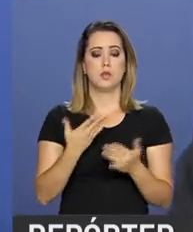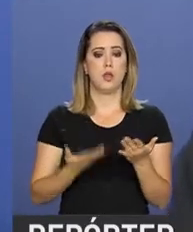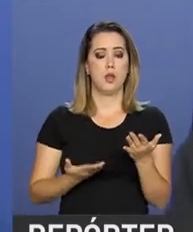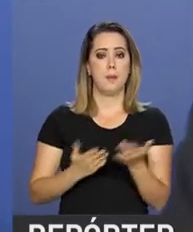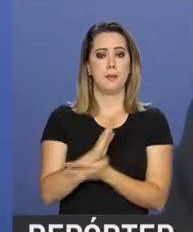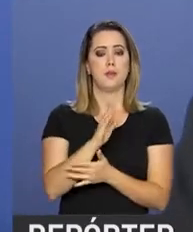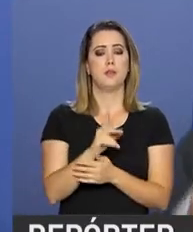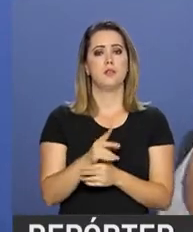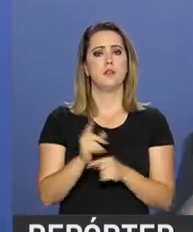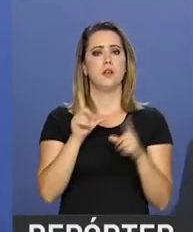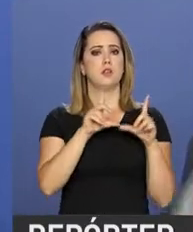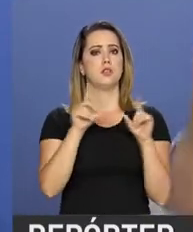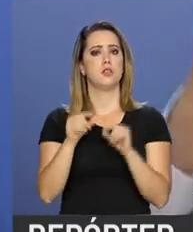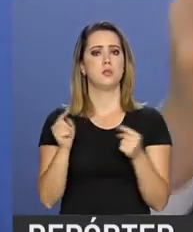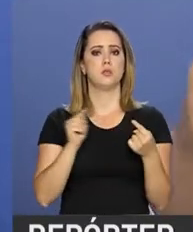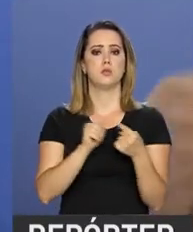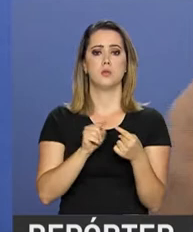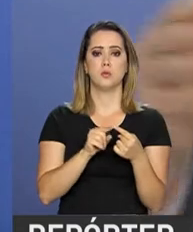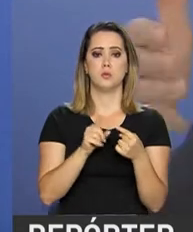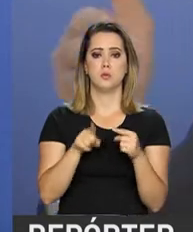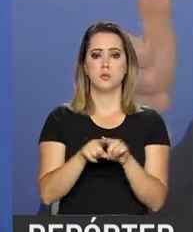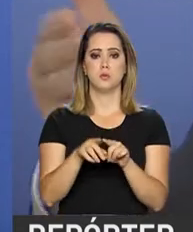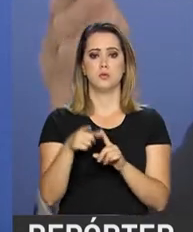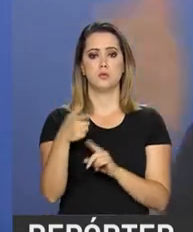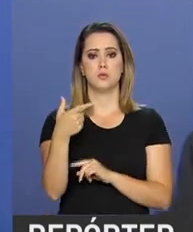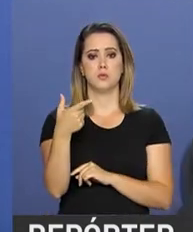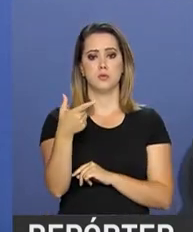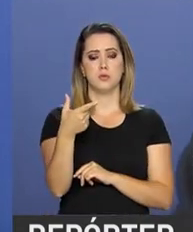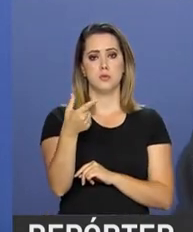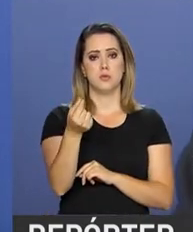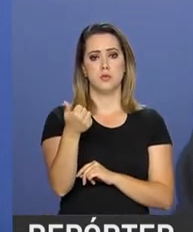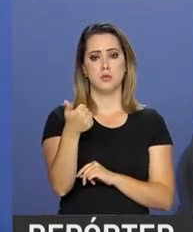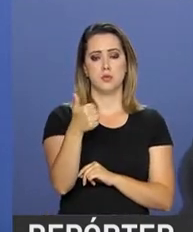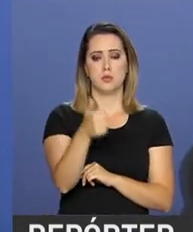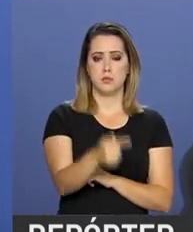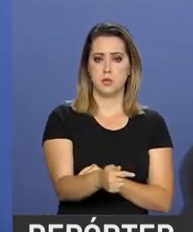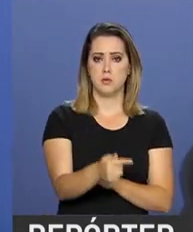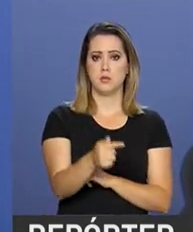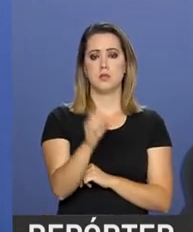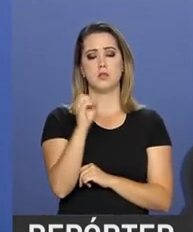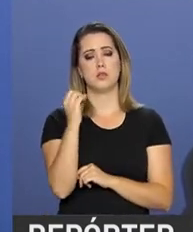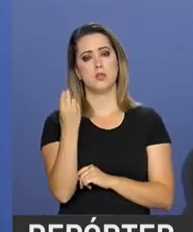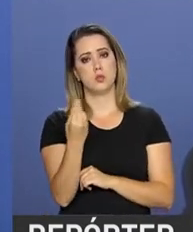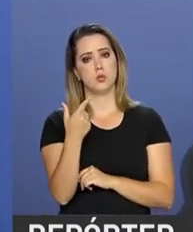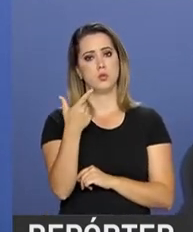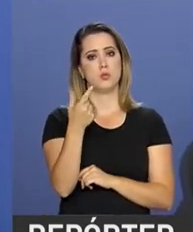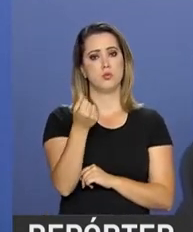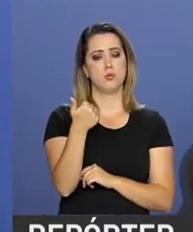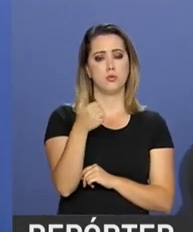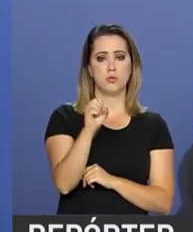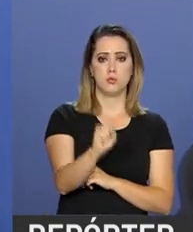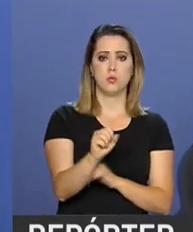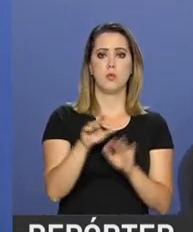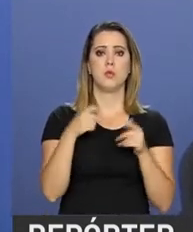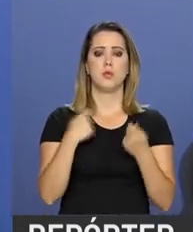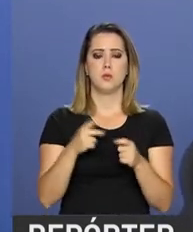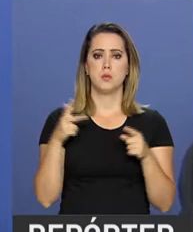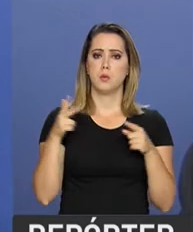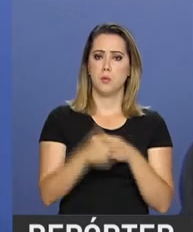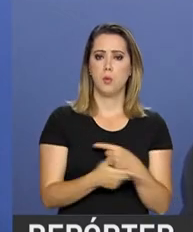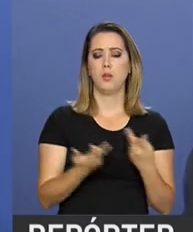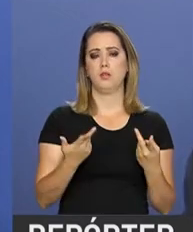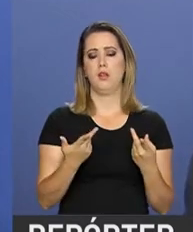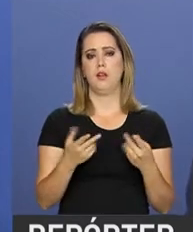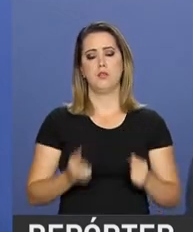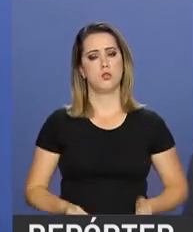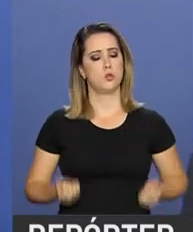revisão da meta por exemplo pra do domínio de 2017 18 vamos ter que trabalhar com restrições muito severas